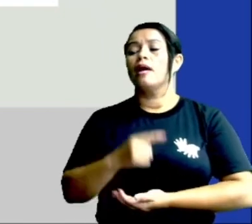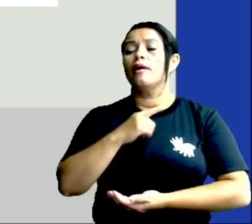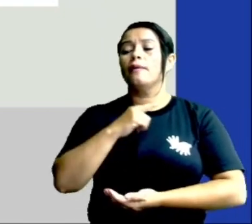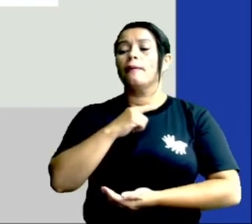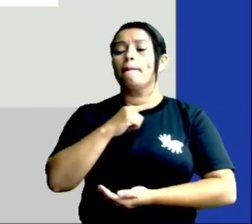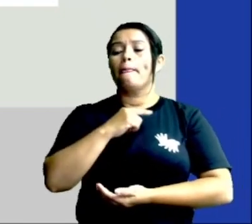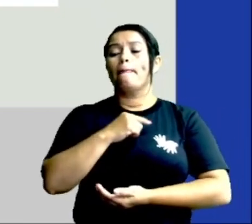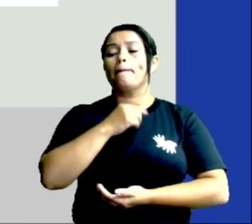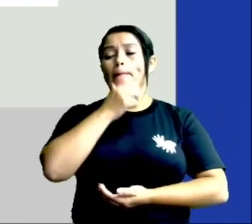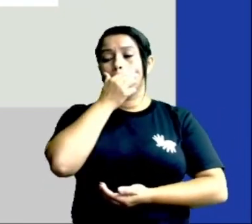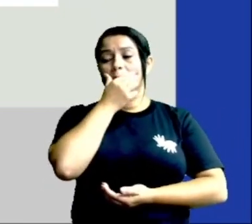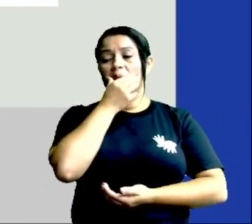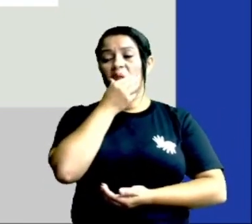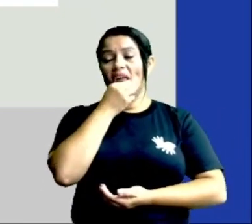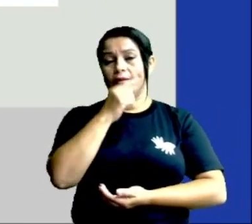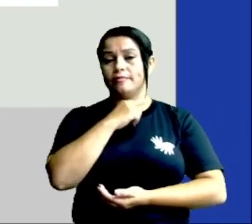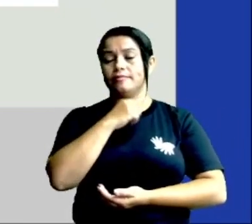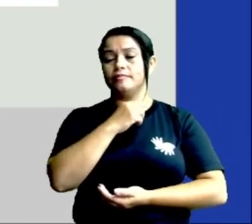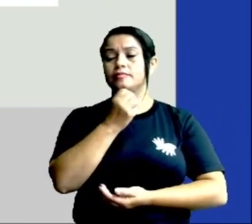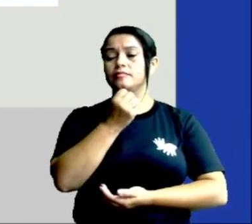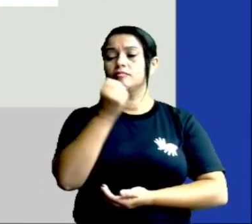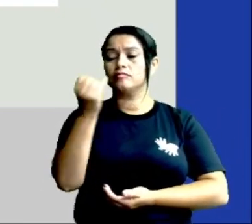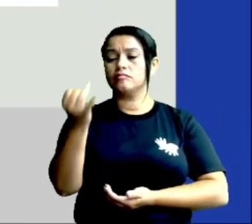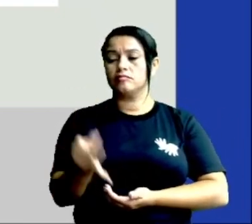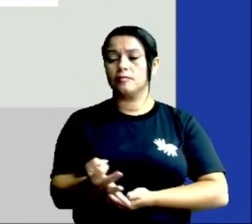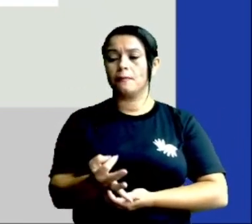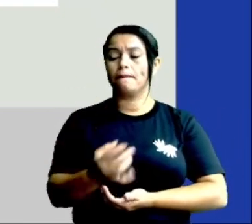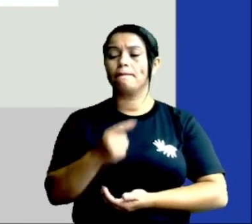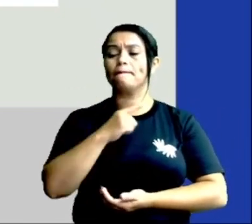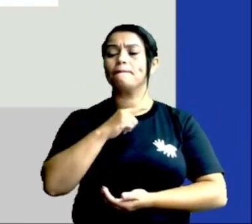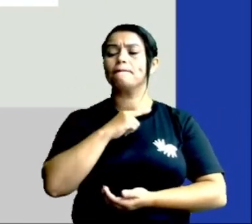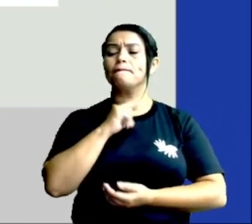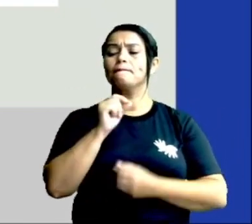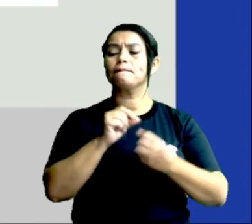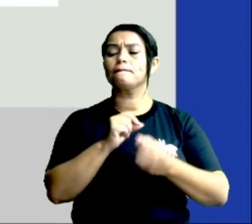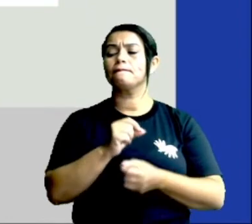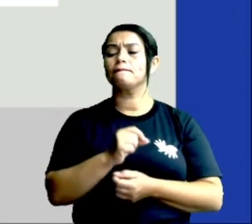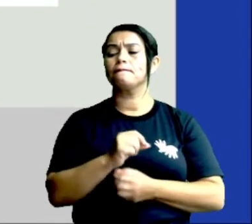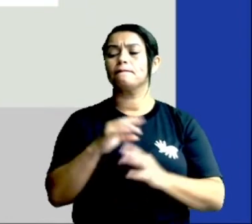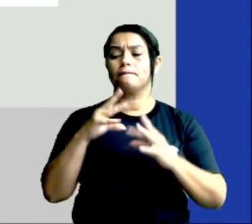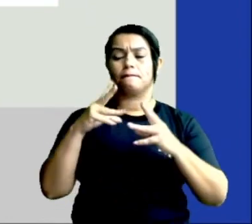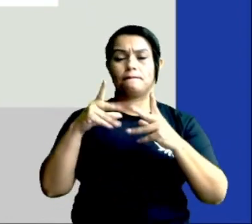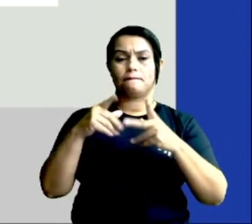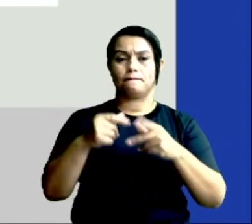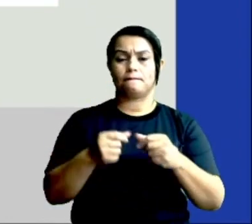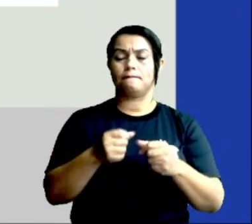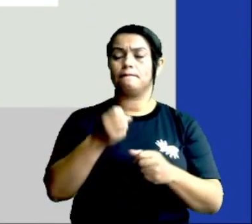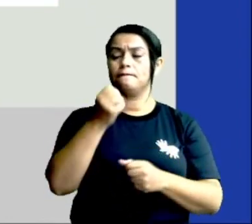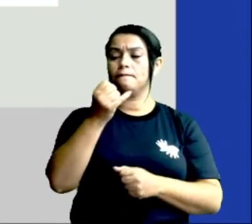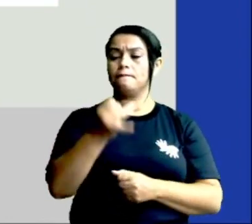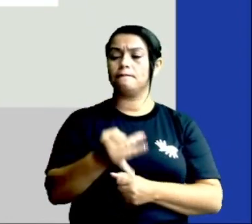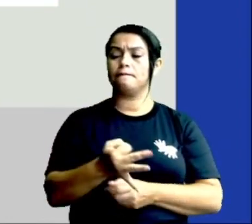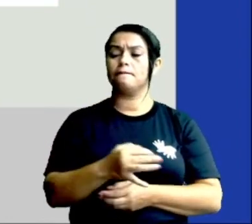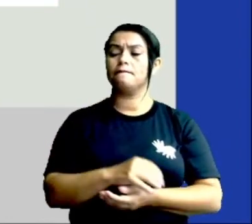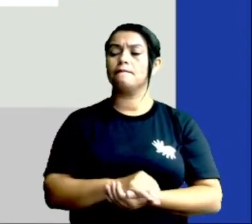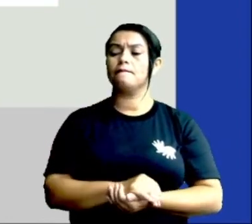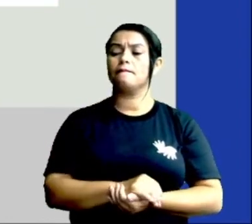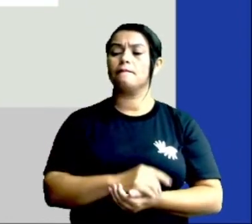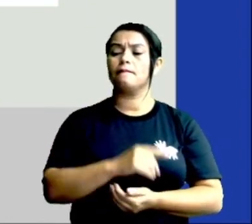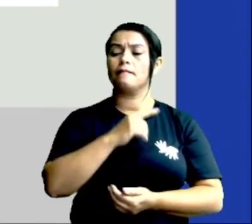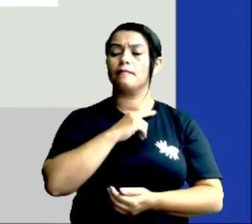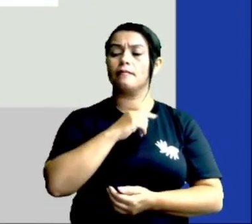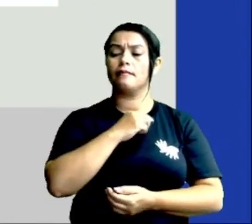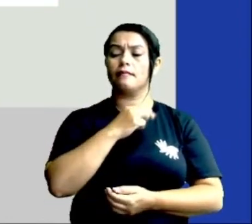tenho, né, a quantidade de medida. Ó. Aqui eu tenho todas as unidades de medidas, não é isso? Eu